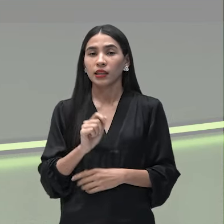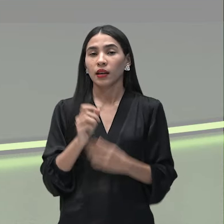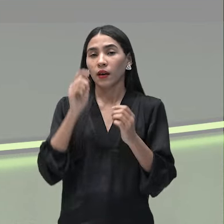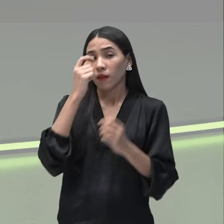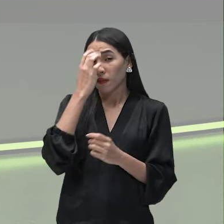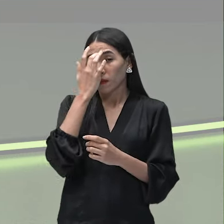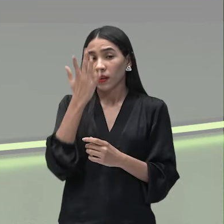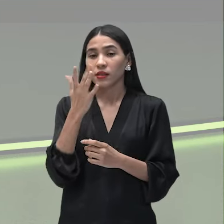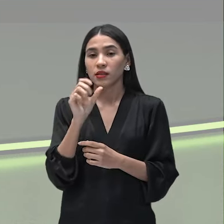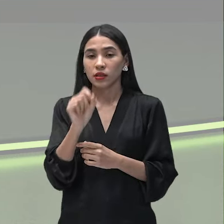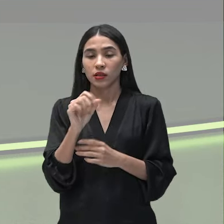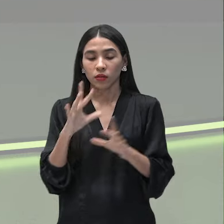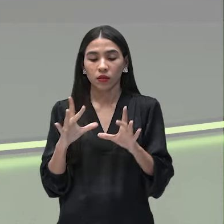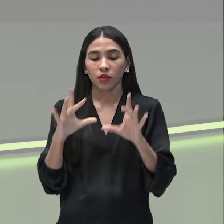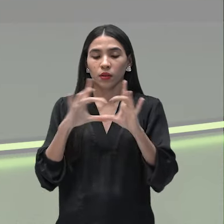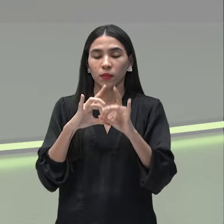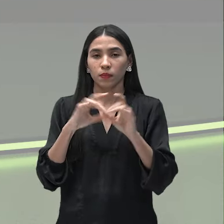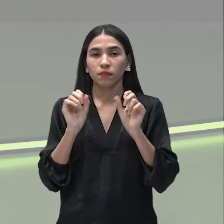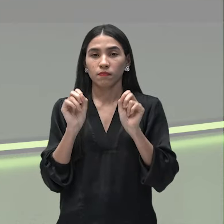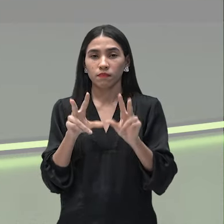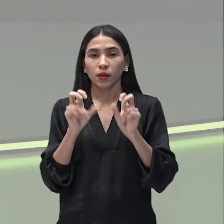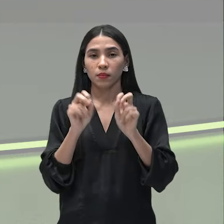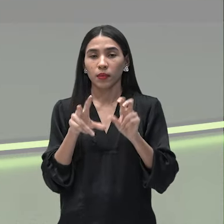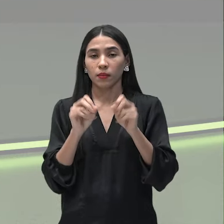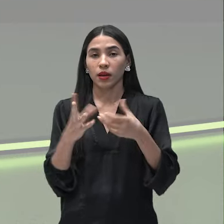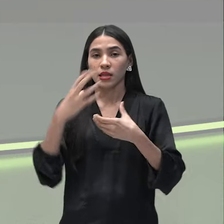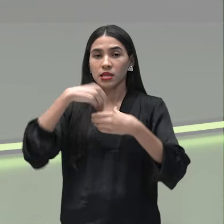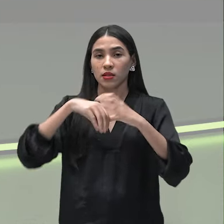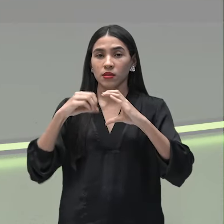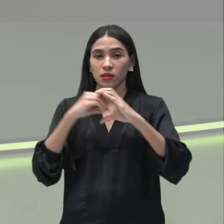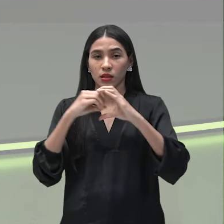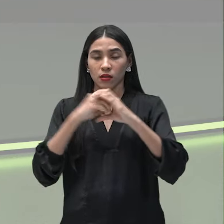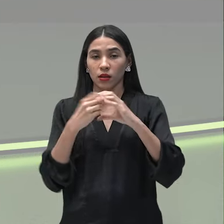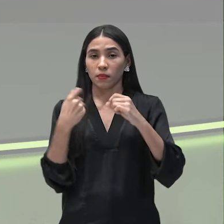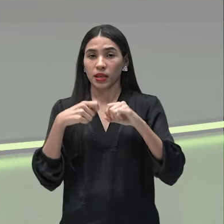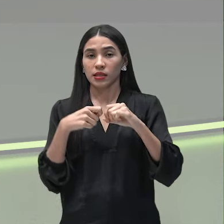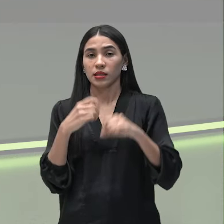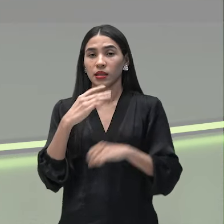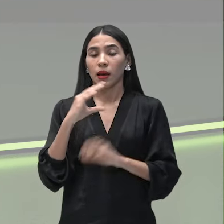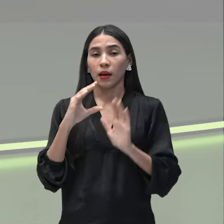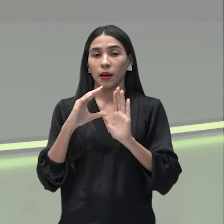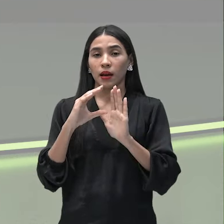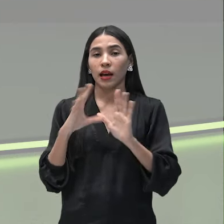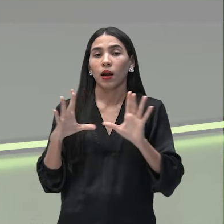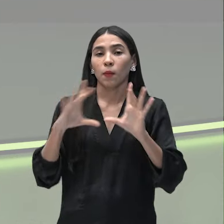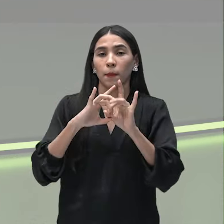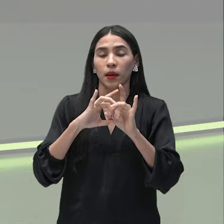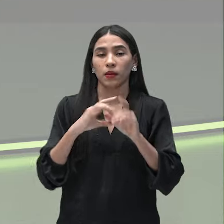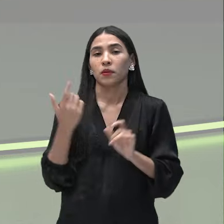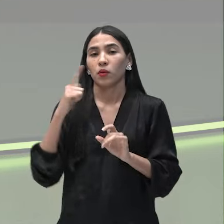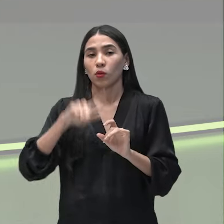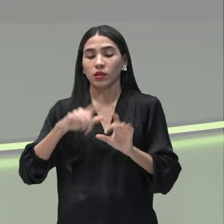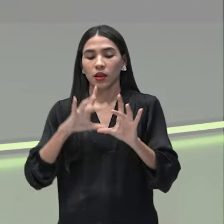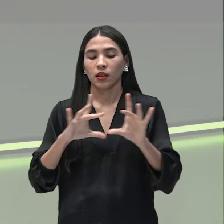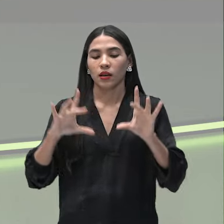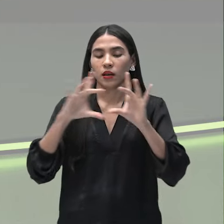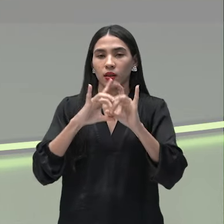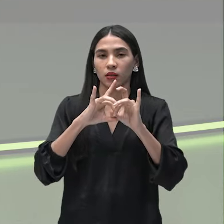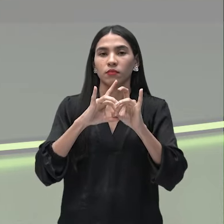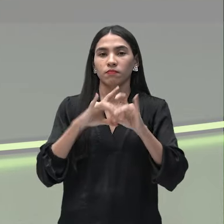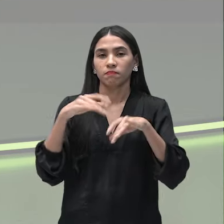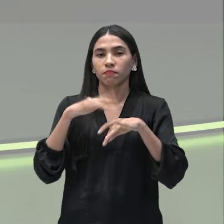a ligação desse vírus na célula que ele precisa parasitar. Ele consegue se ligar a essa célula